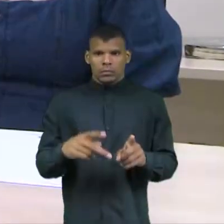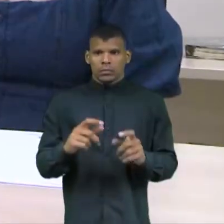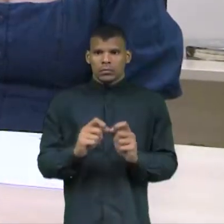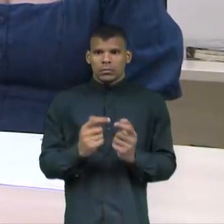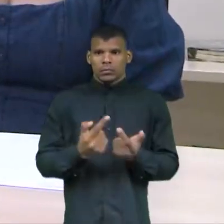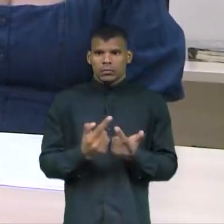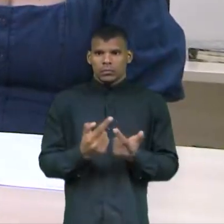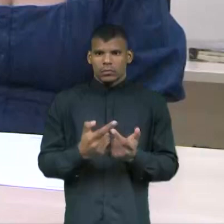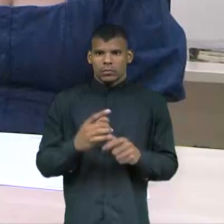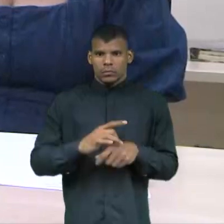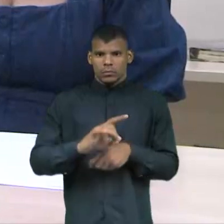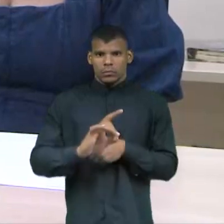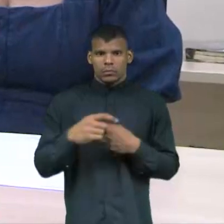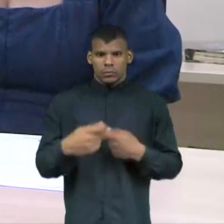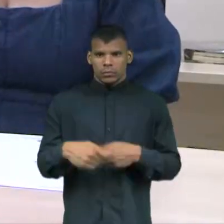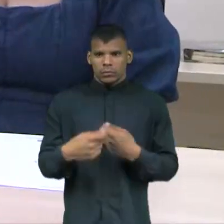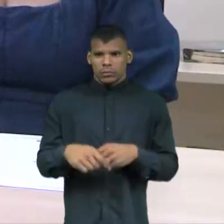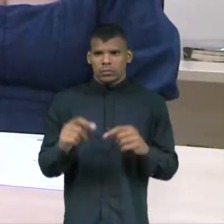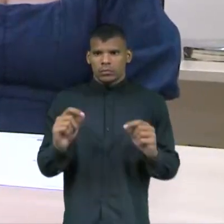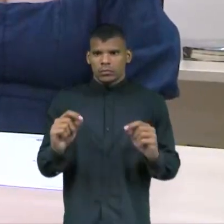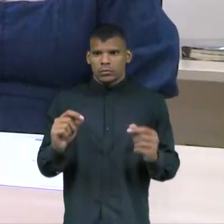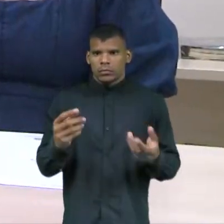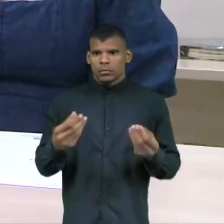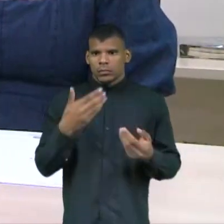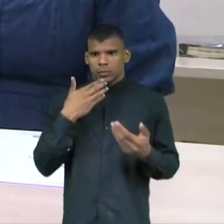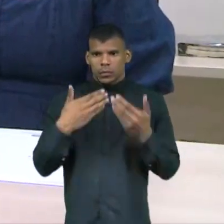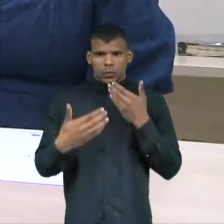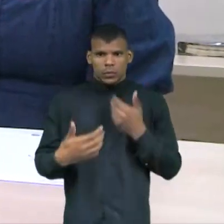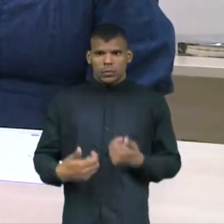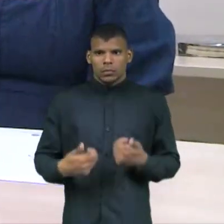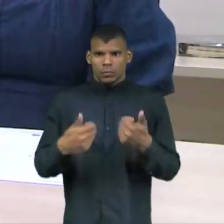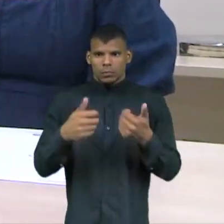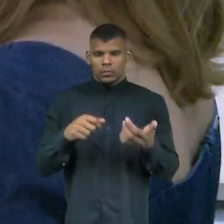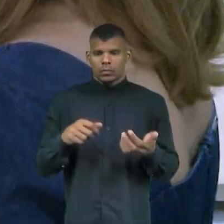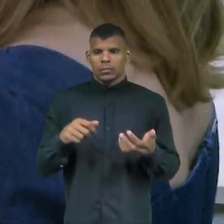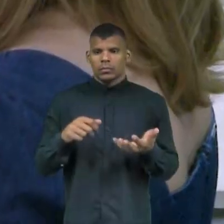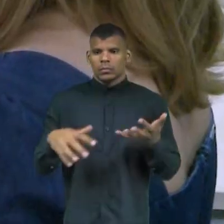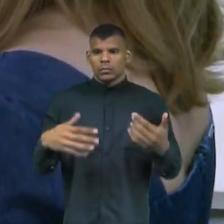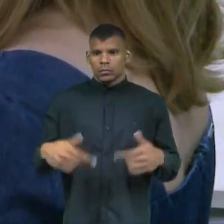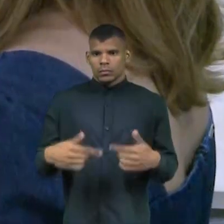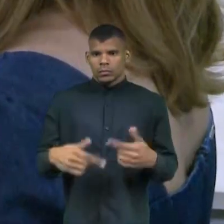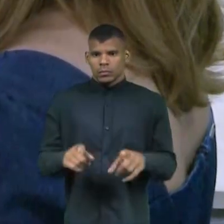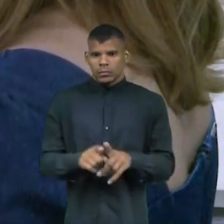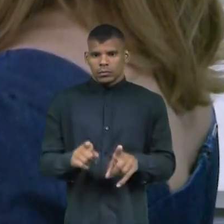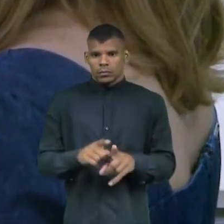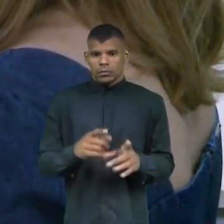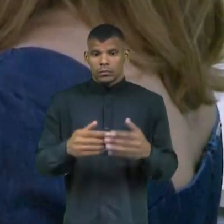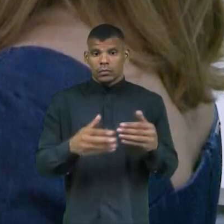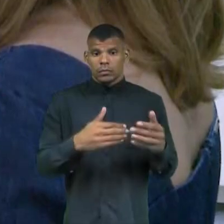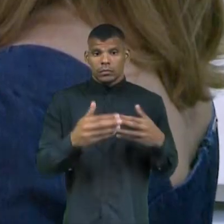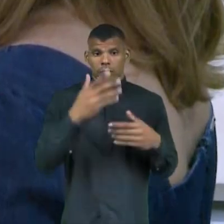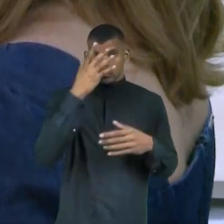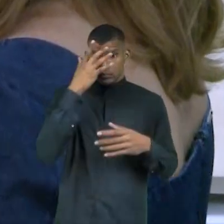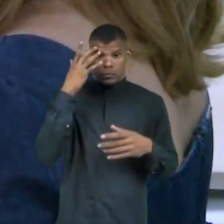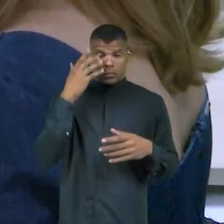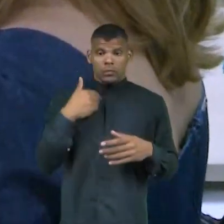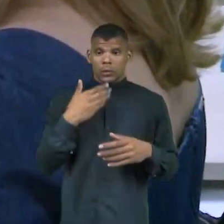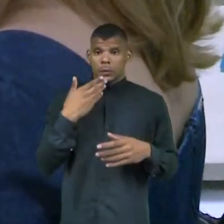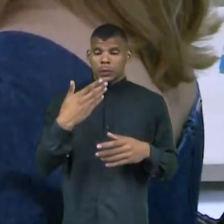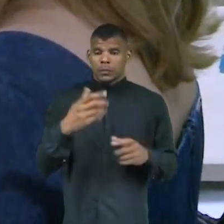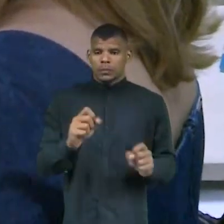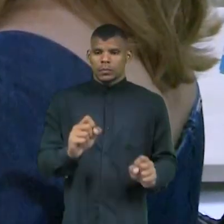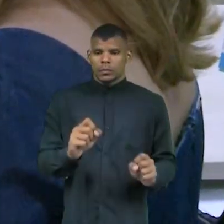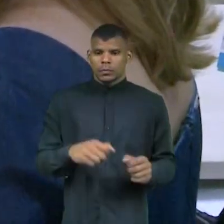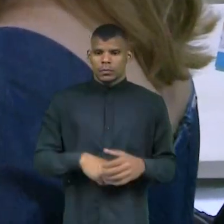medidas necessárias ao aperfeiçoamento das atividades e trabalhos. Qualquer pessoa pode solicitar os serviços